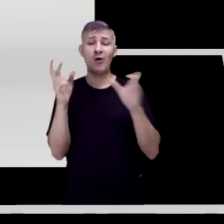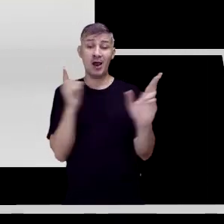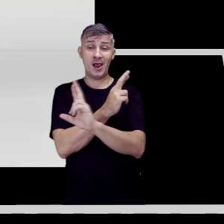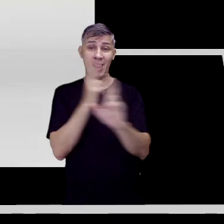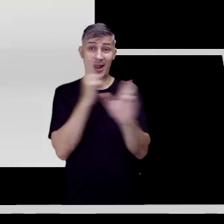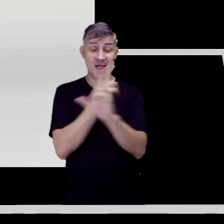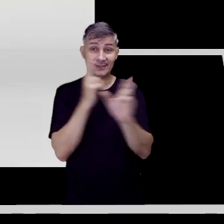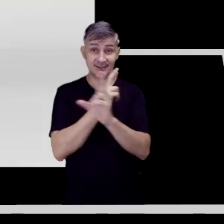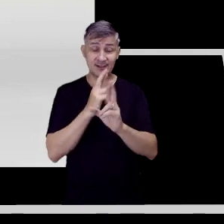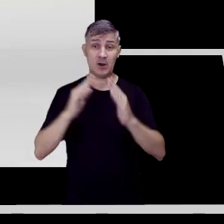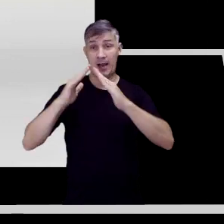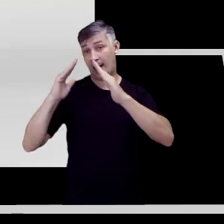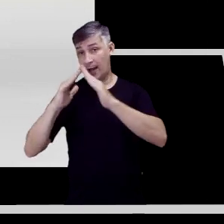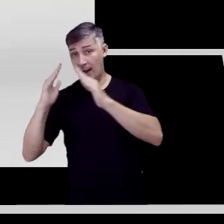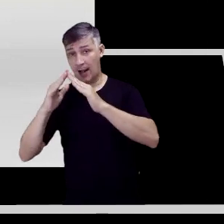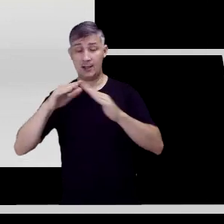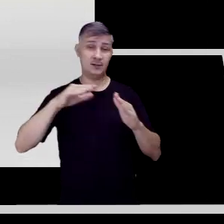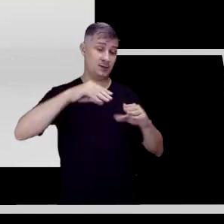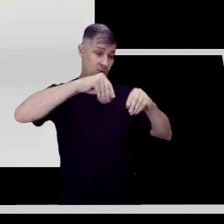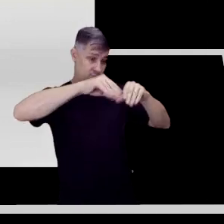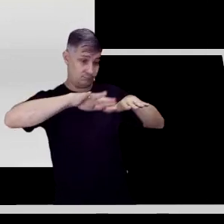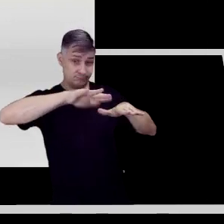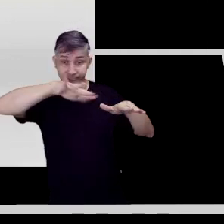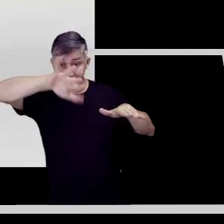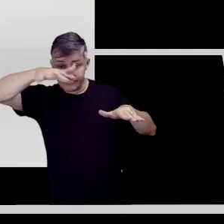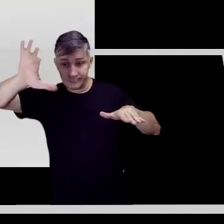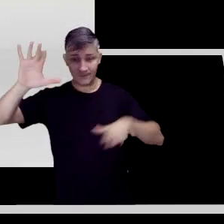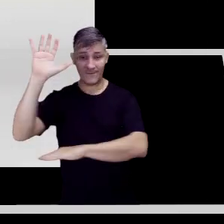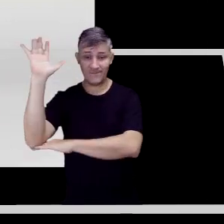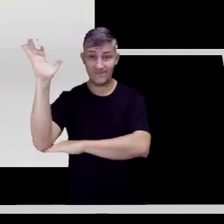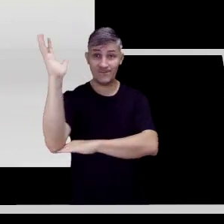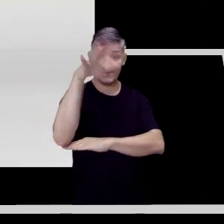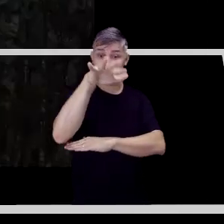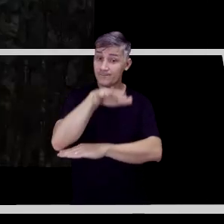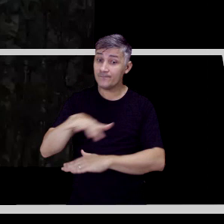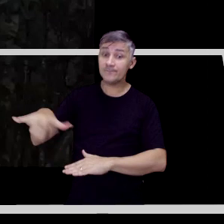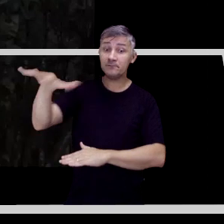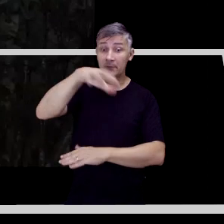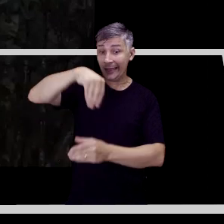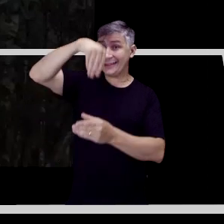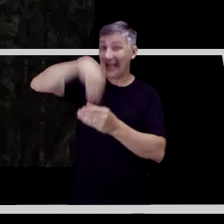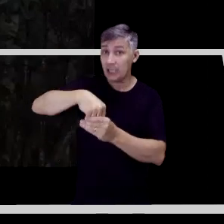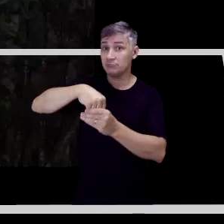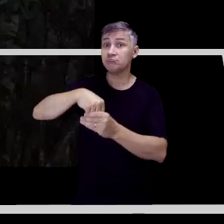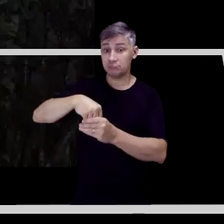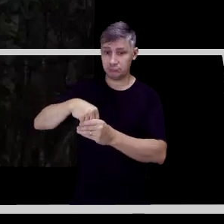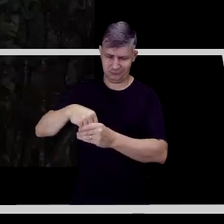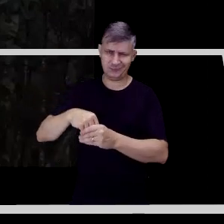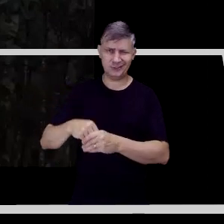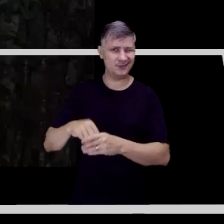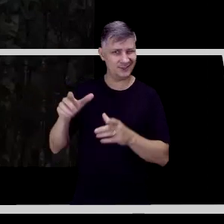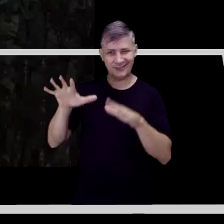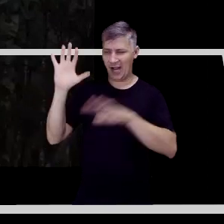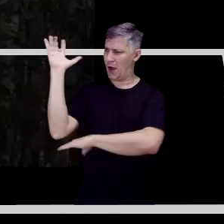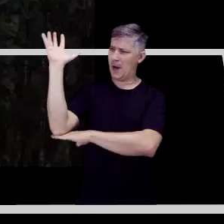ilustra a relação assim da casa com o terreno, com essa floresta que circunda. Ela está intimamente ligada a